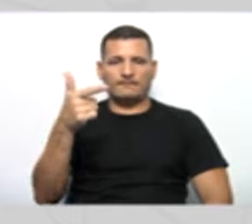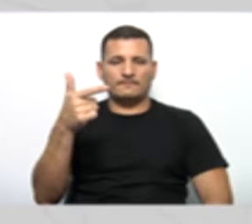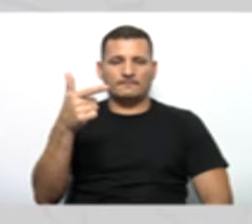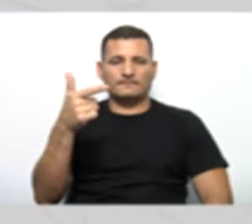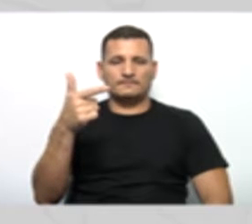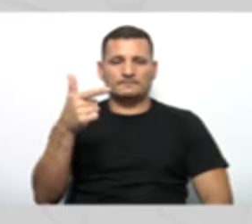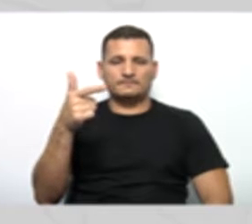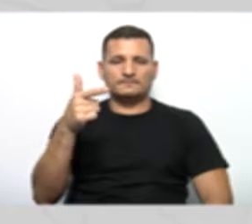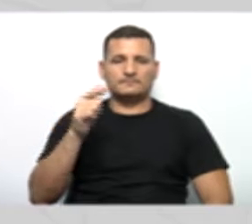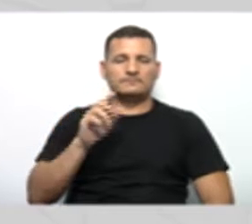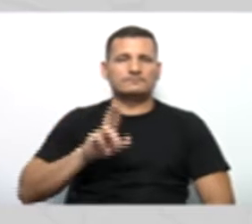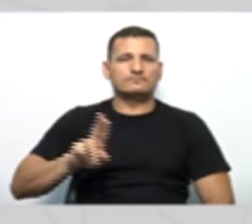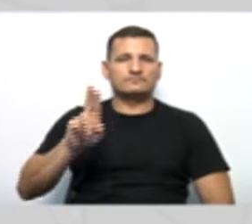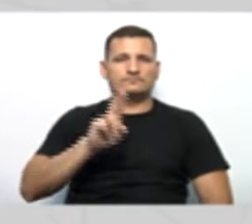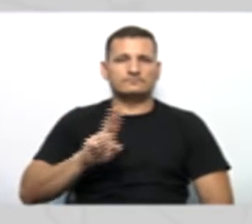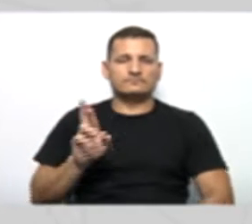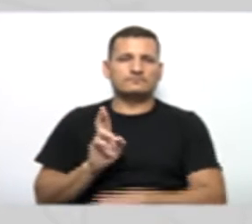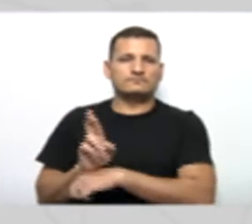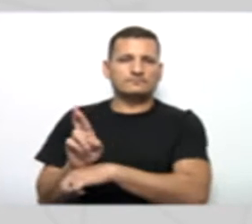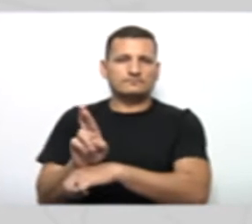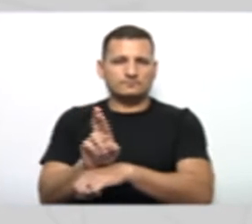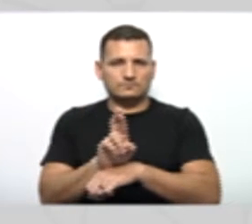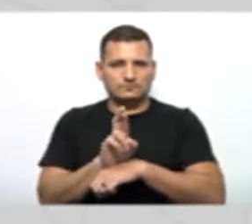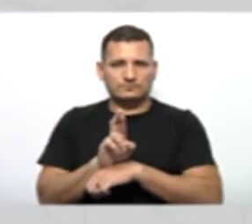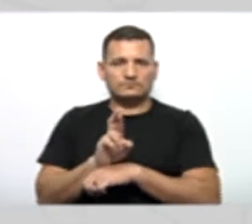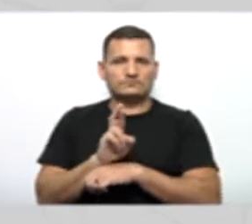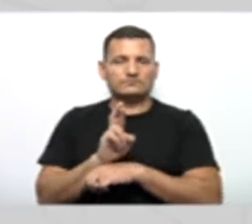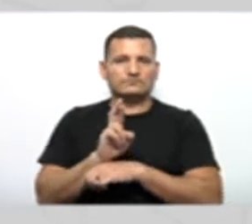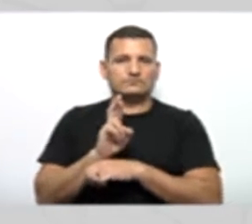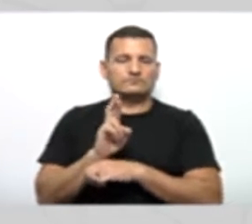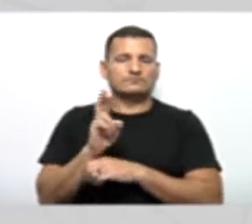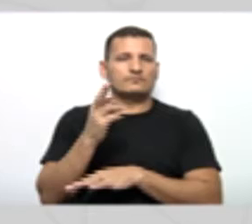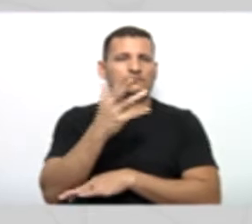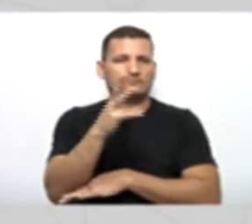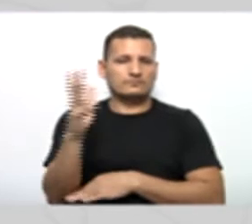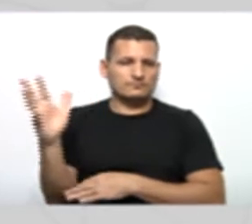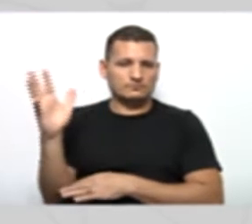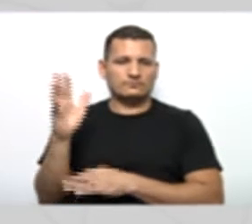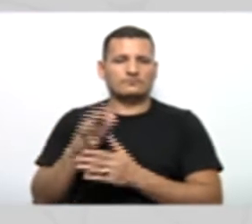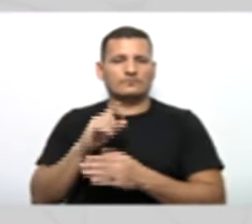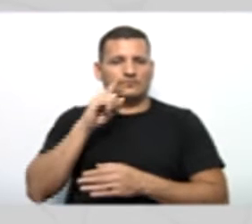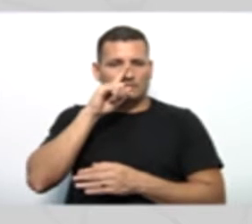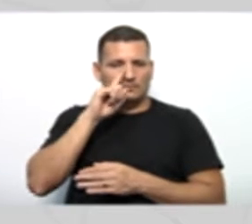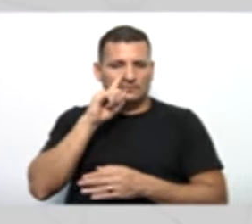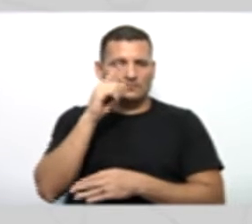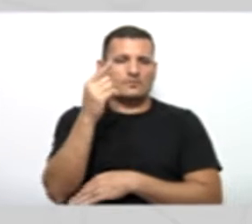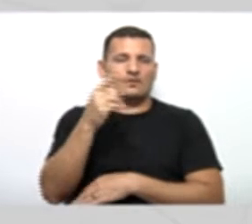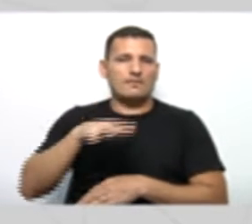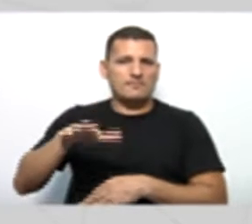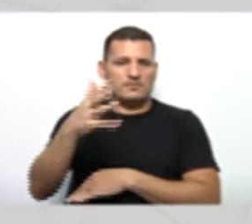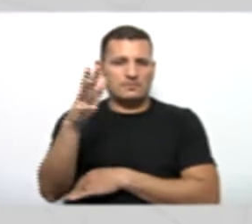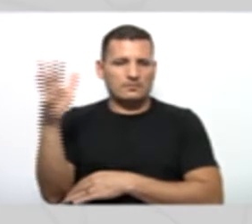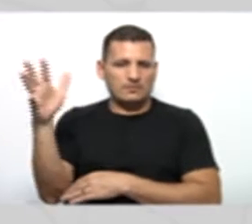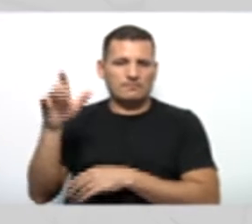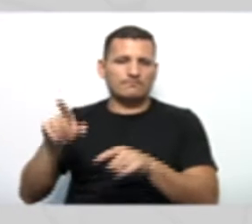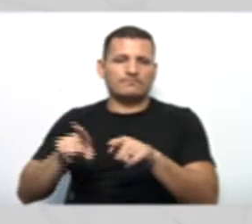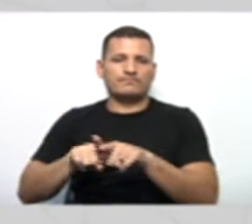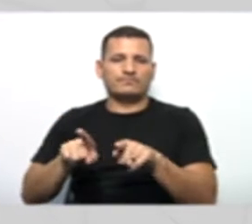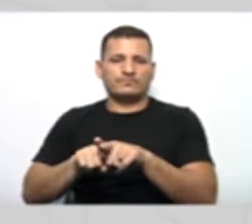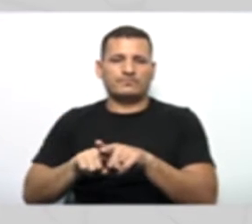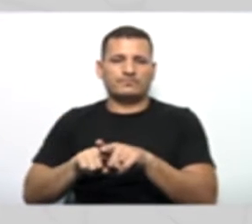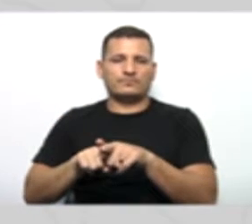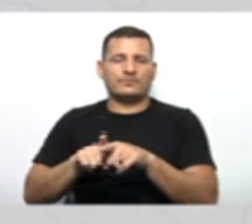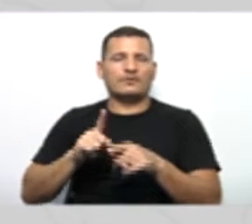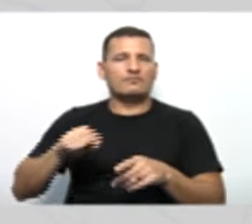direção e uso dos recursos naturais, dos riscos ambientais e da emissão para o meio ambiente